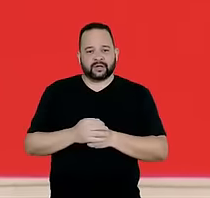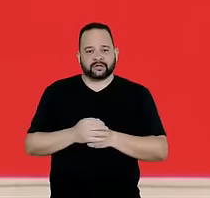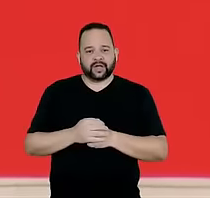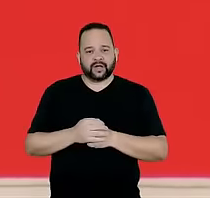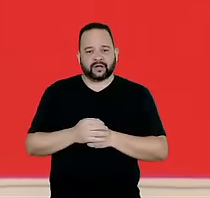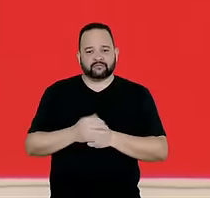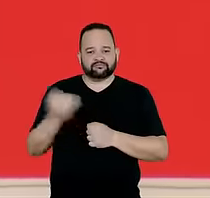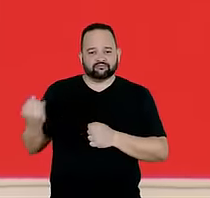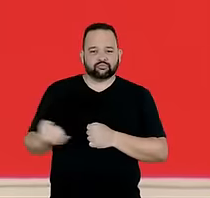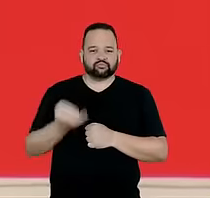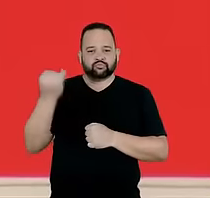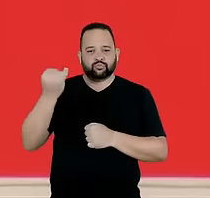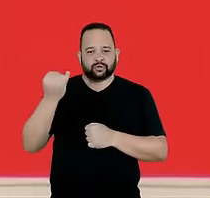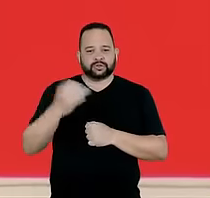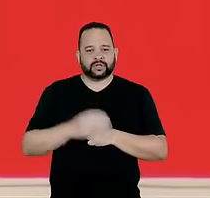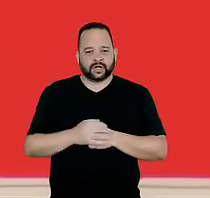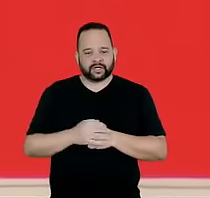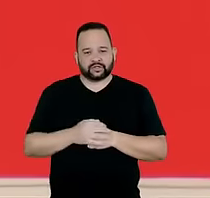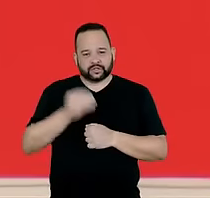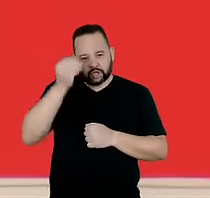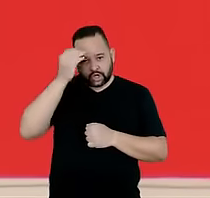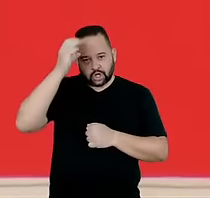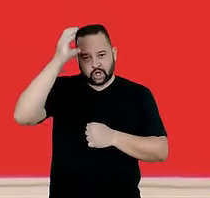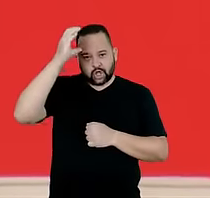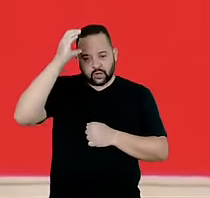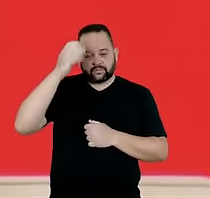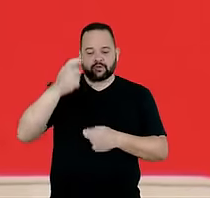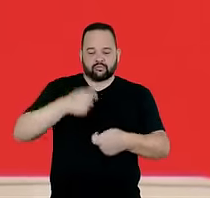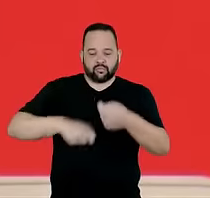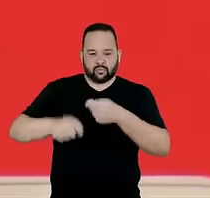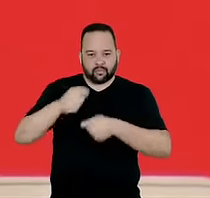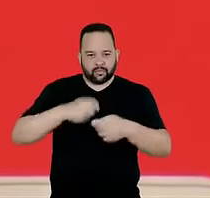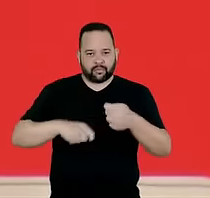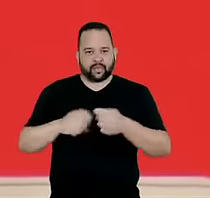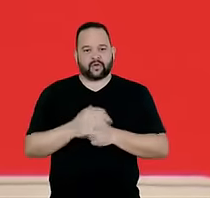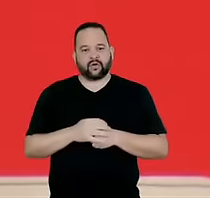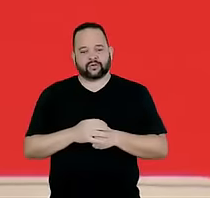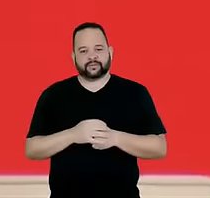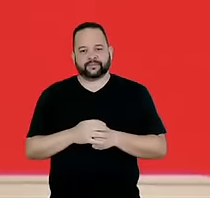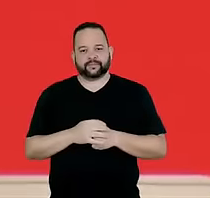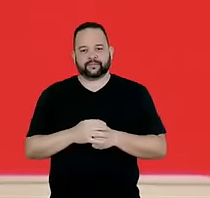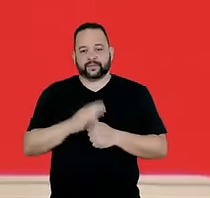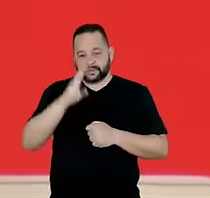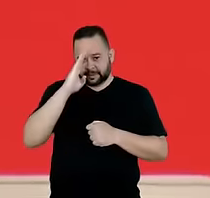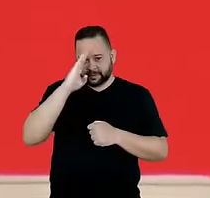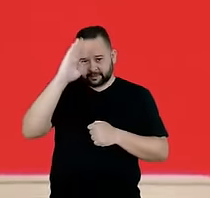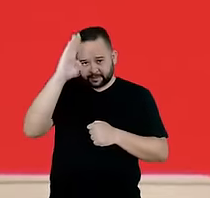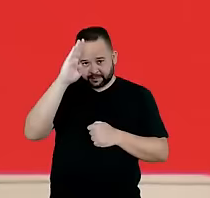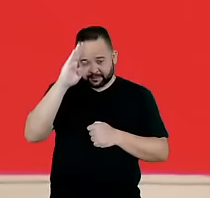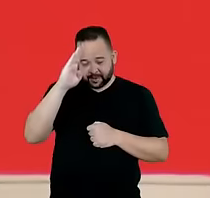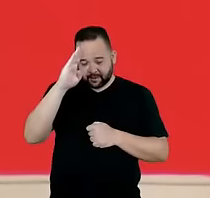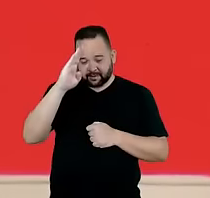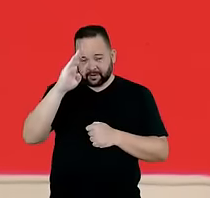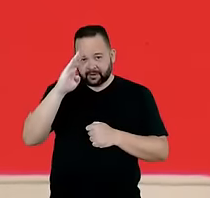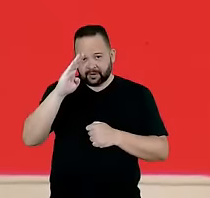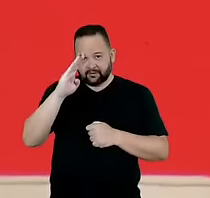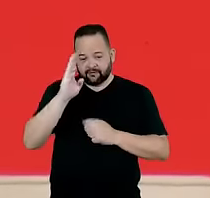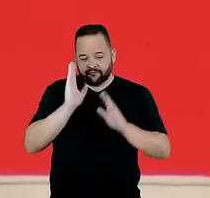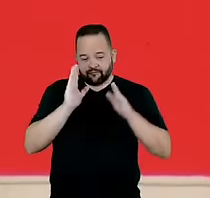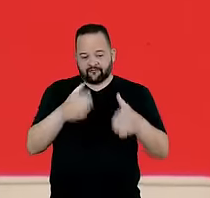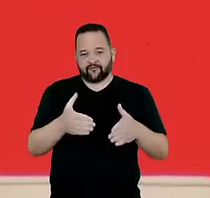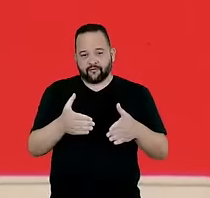agregado ao mercado como um todo e principalmente aos nossos clientes mas para